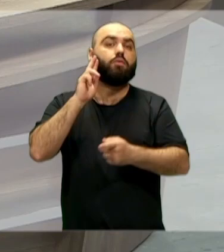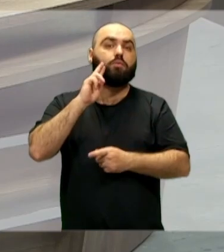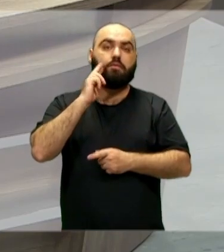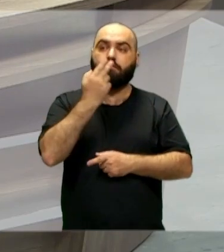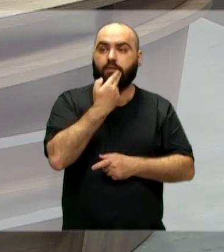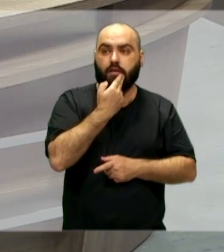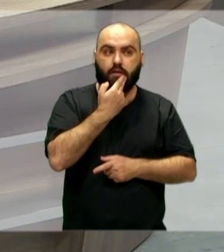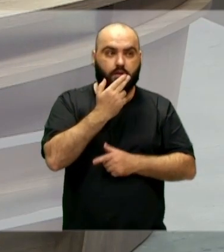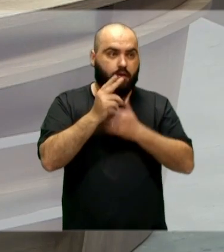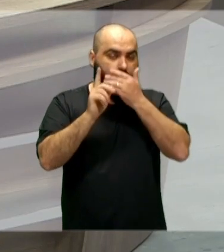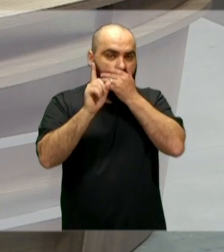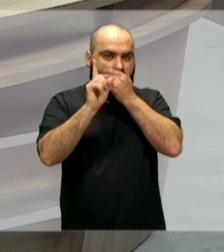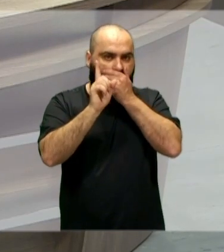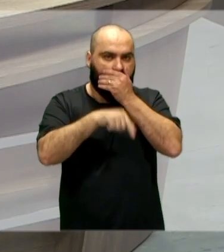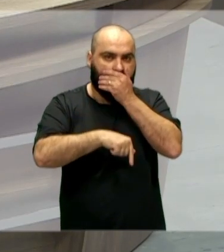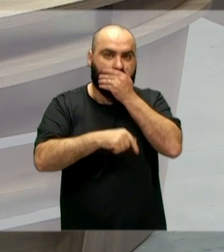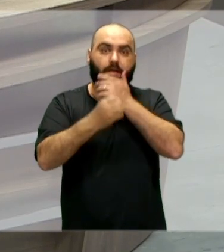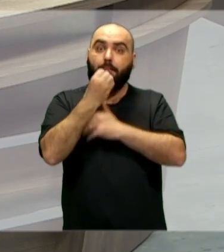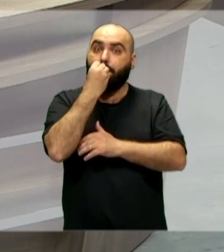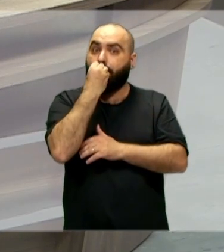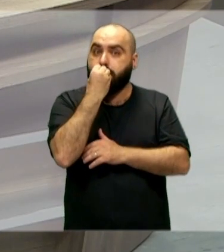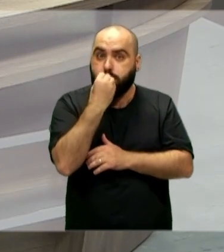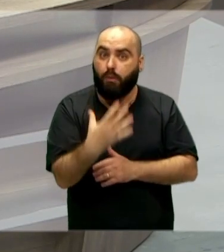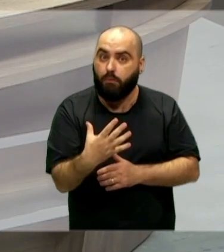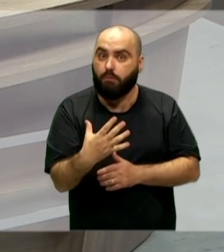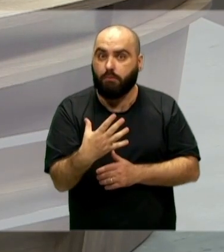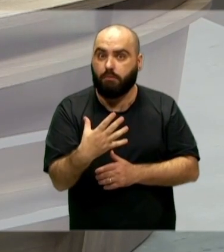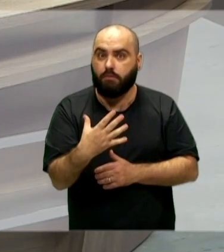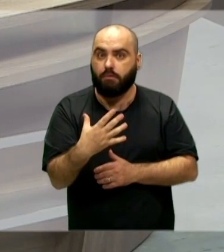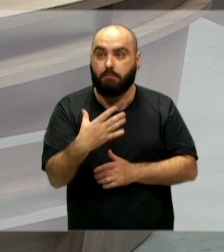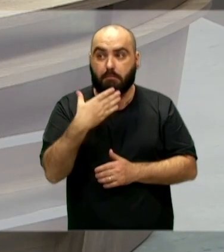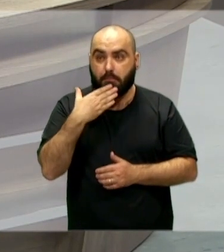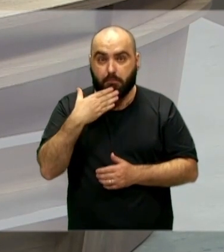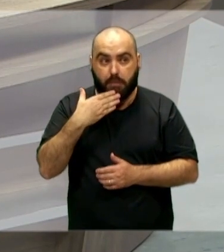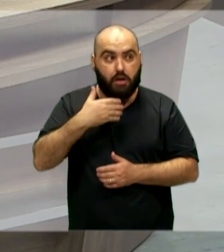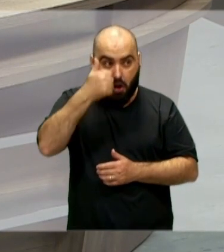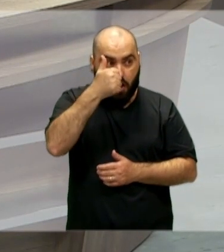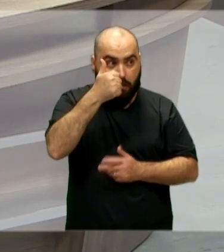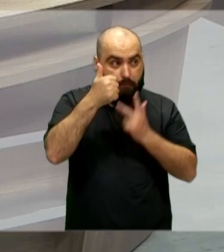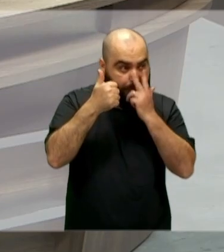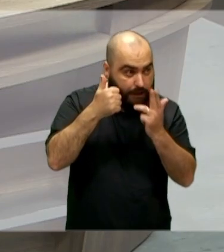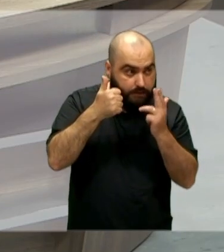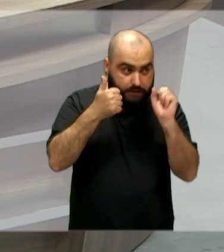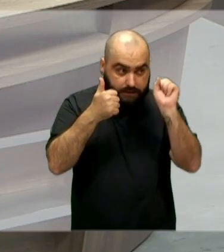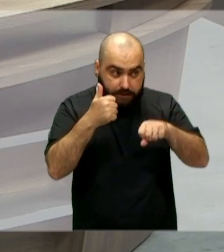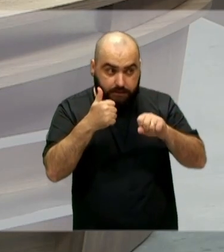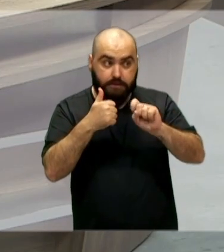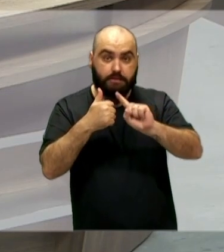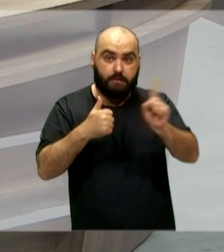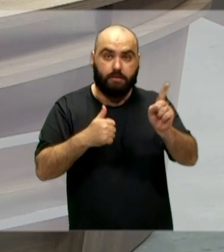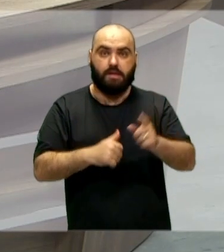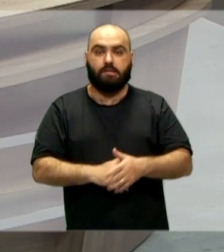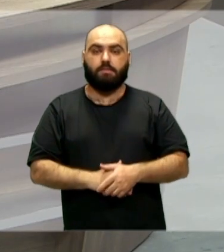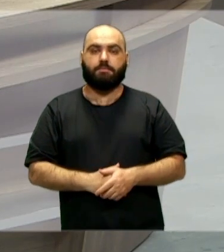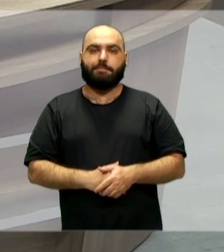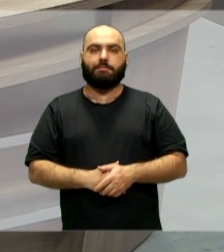né? Alguma coisa se abriu, alguma coisa está melhorando, ou não?